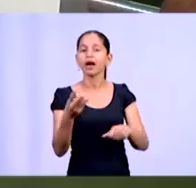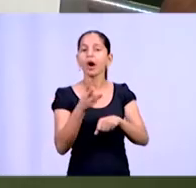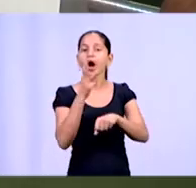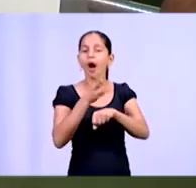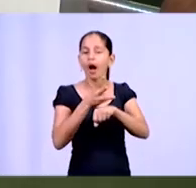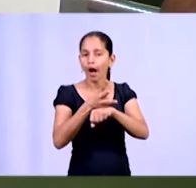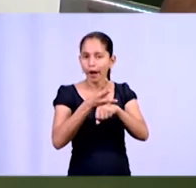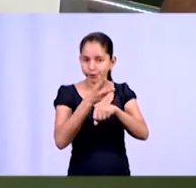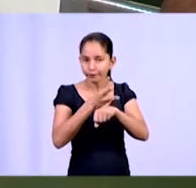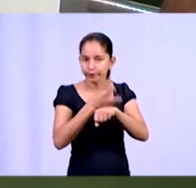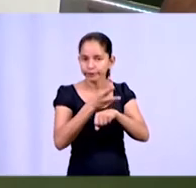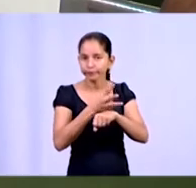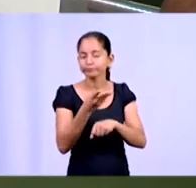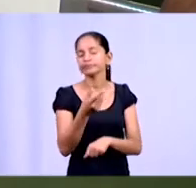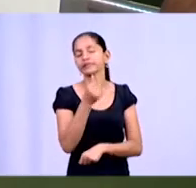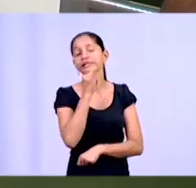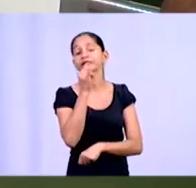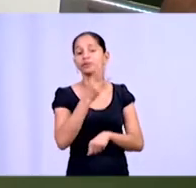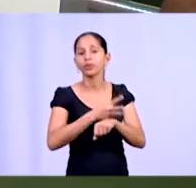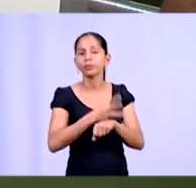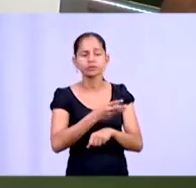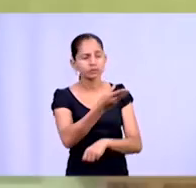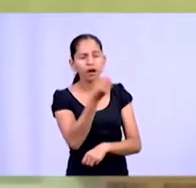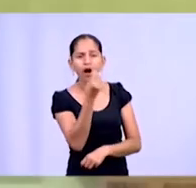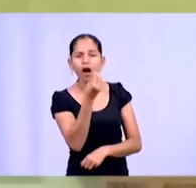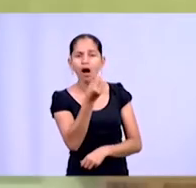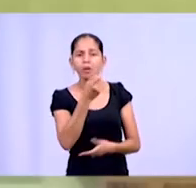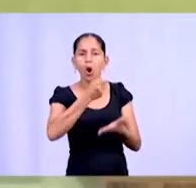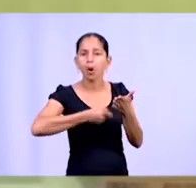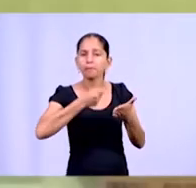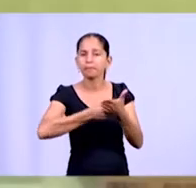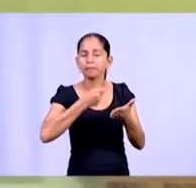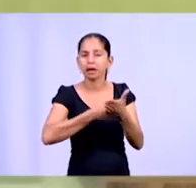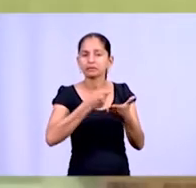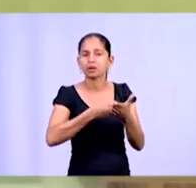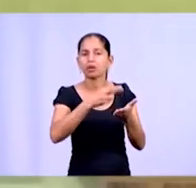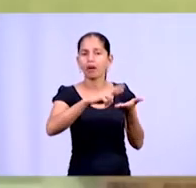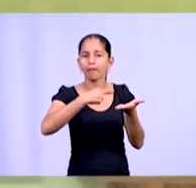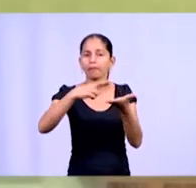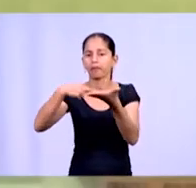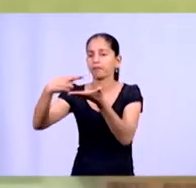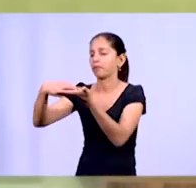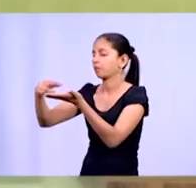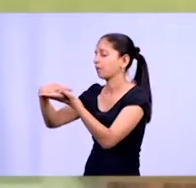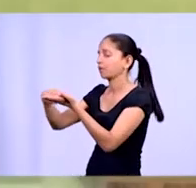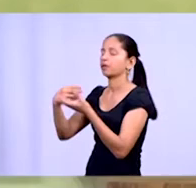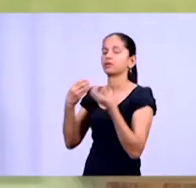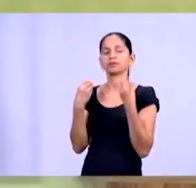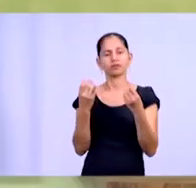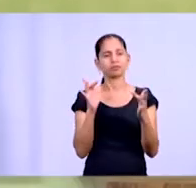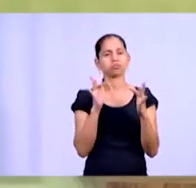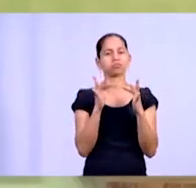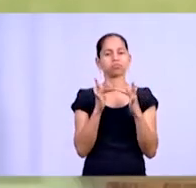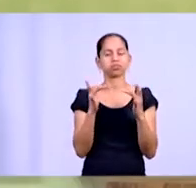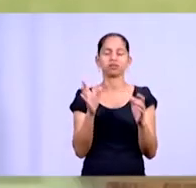né, agora, WhatsApp. Como se fosse a gente tivesse a obrigação de sempre ficar ali 24 horas conectado. Mas o